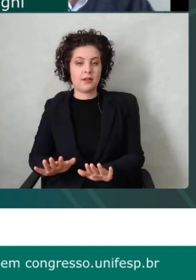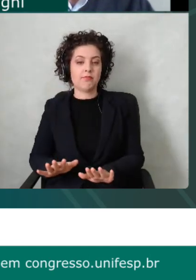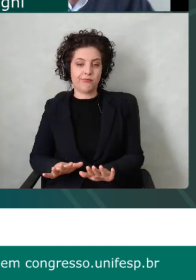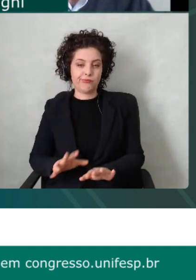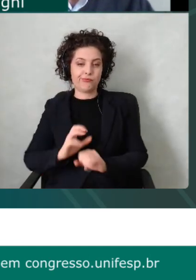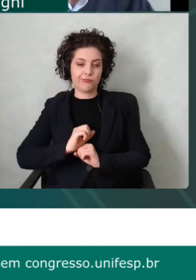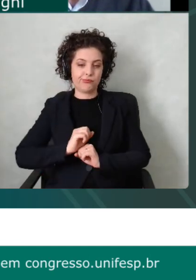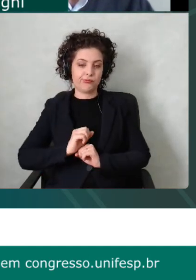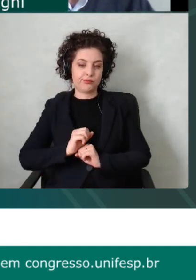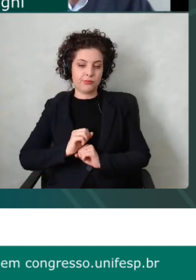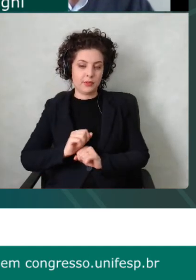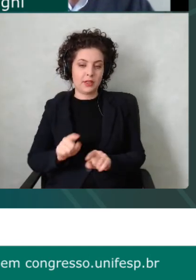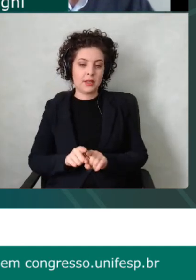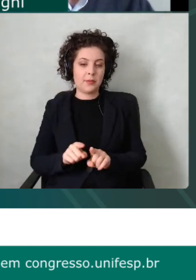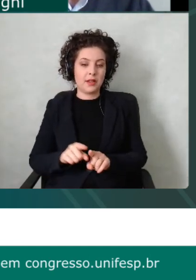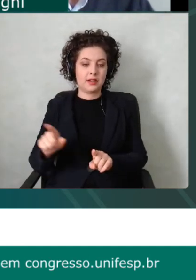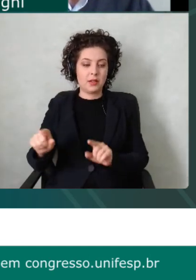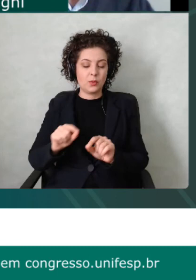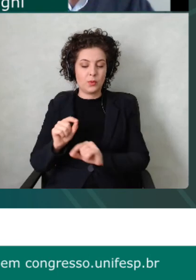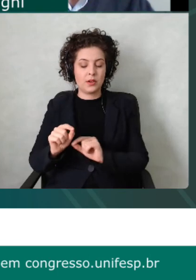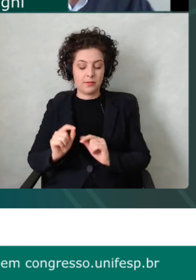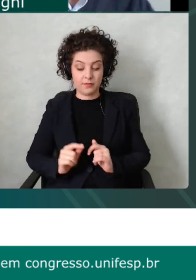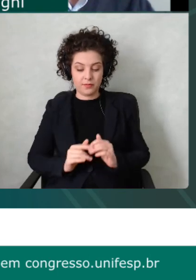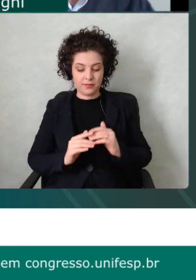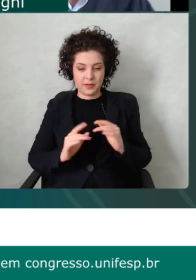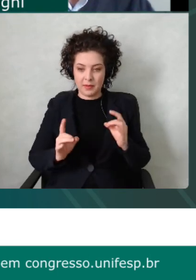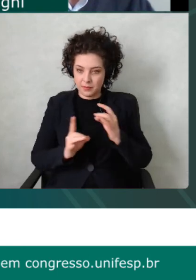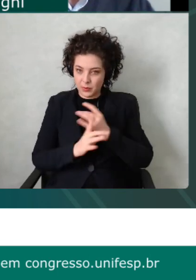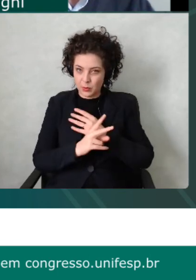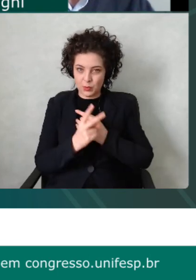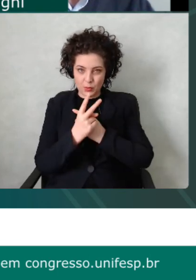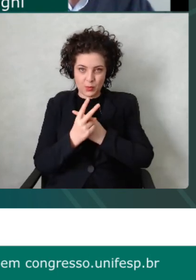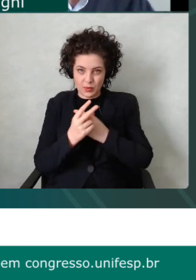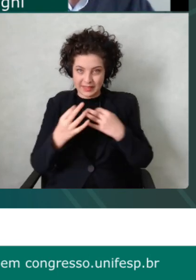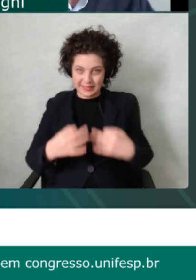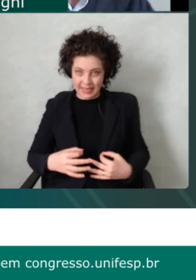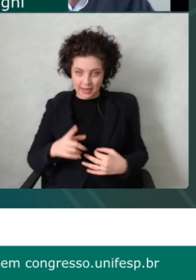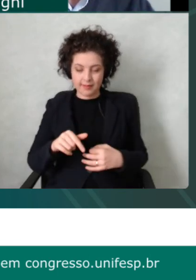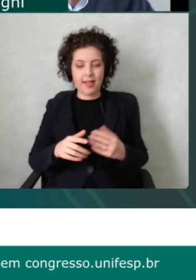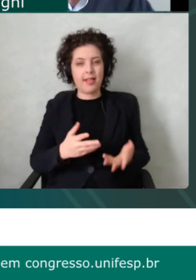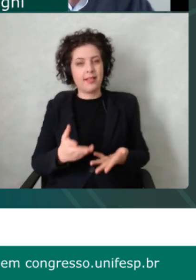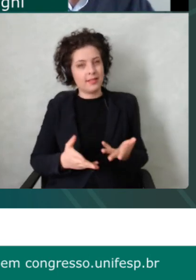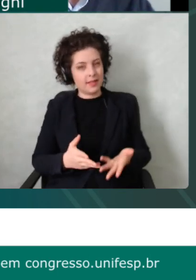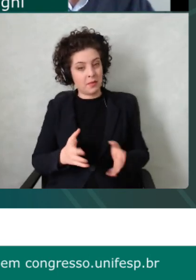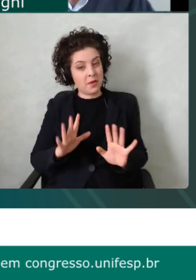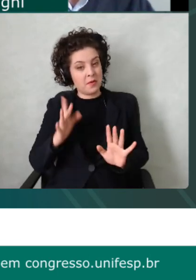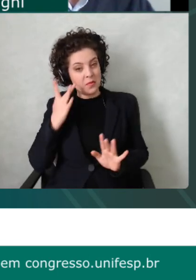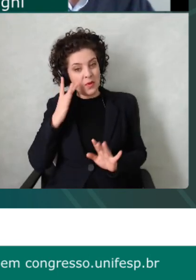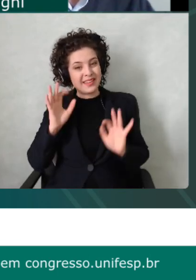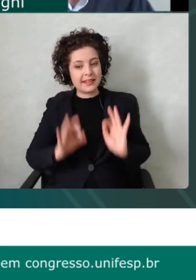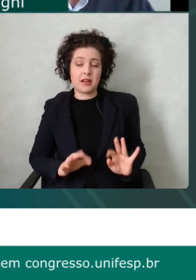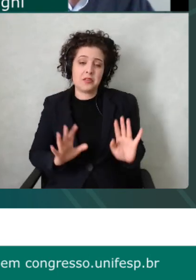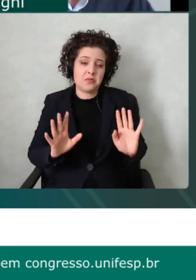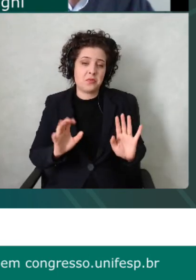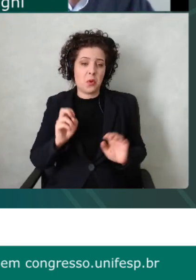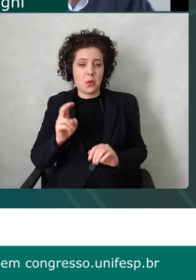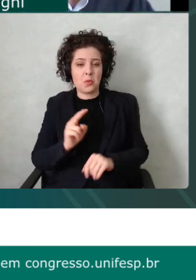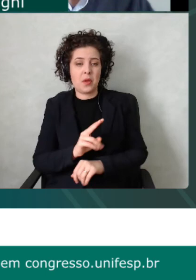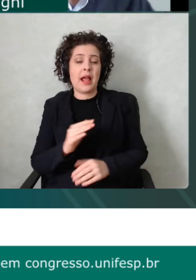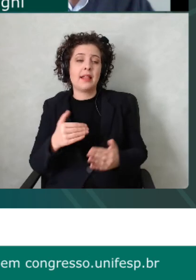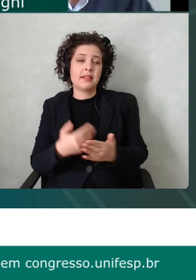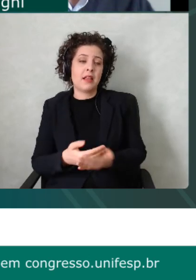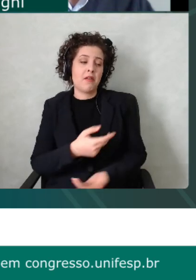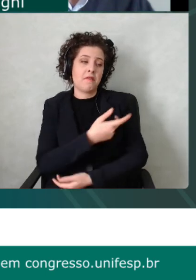anticorpo neutralizante não é uma garantia de que a gente vai usar isso como tratamento ou como prevenção ou até que a vacina vá funcionar,